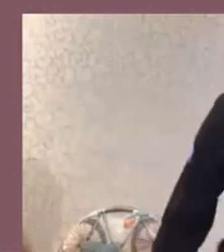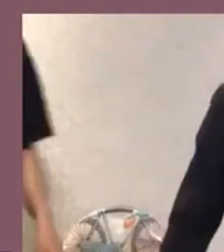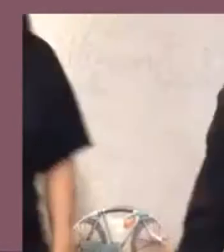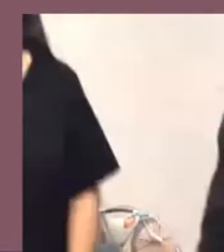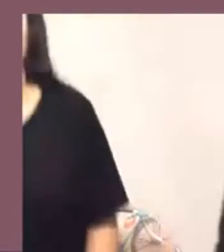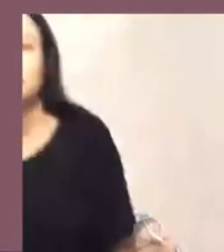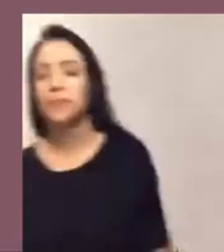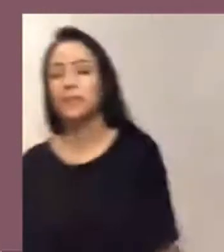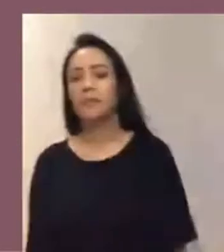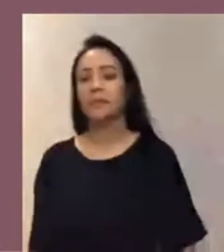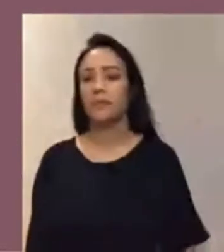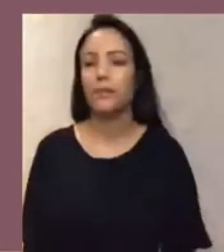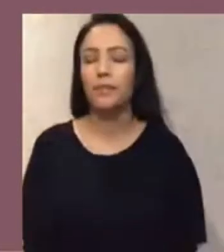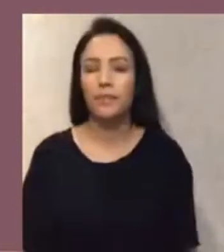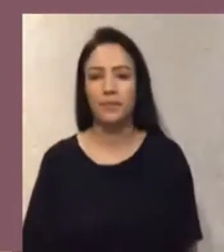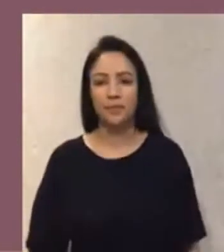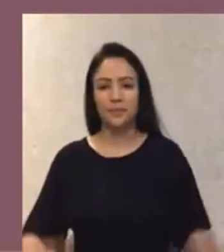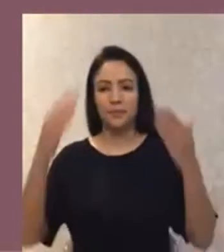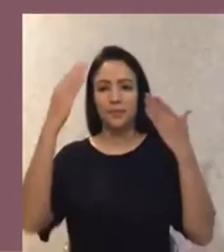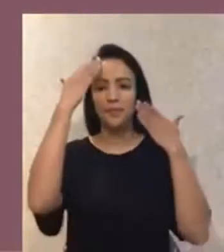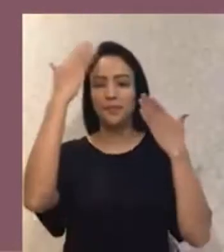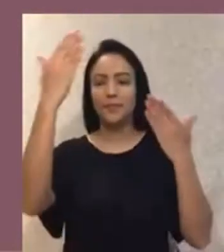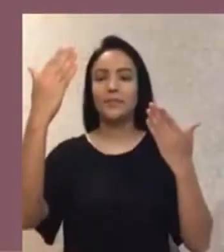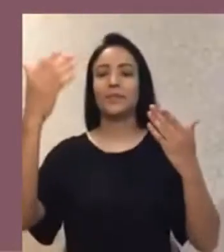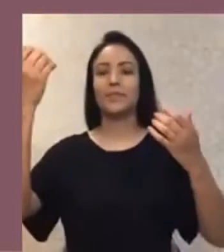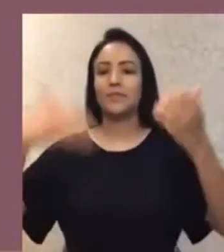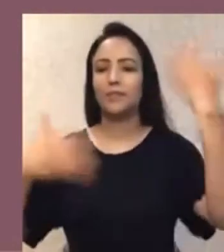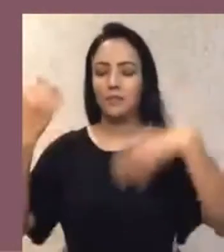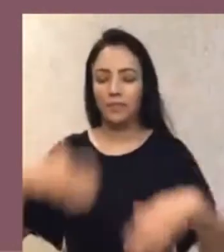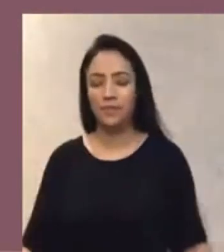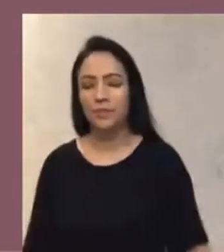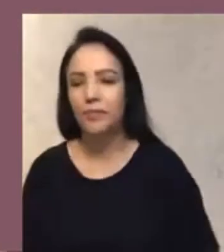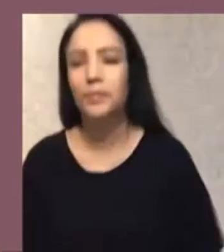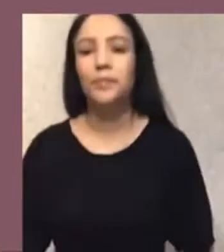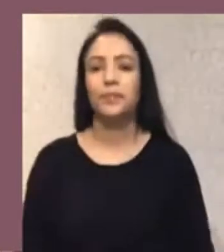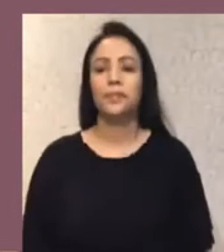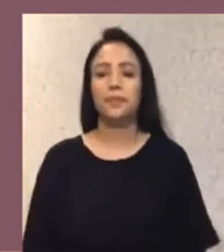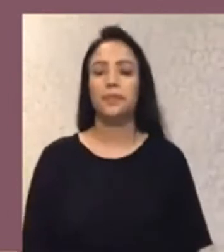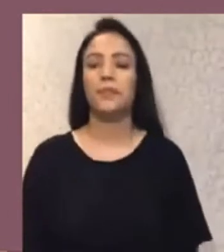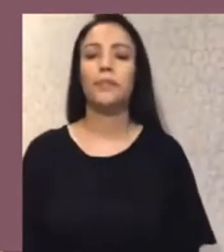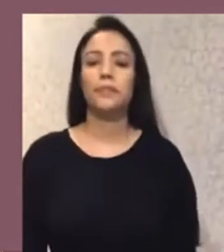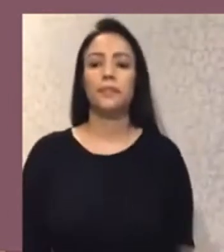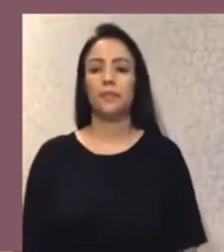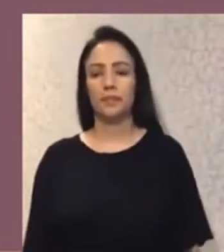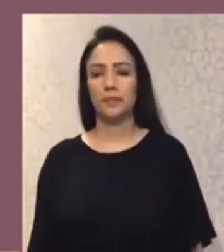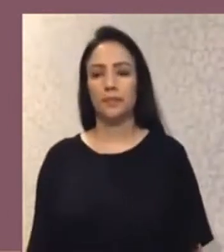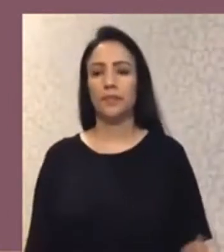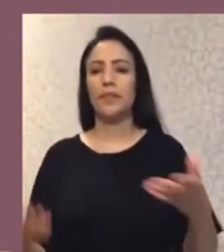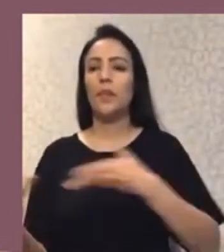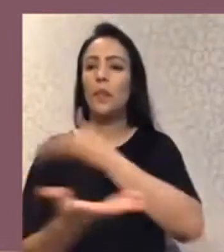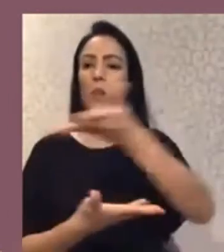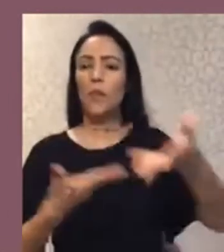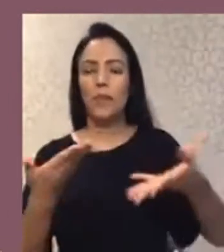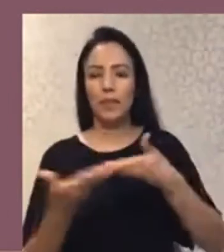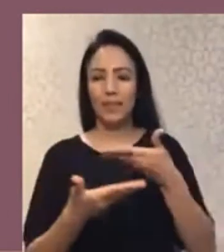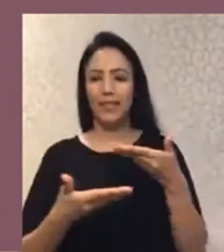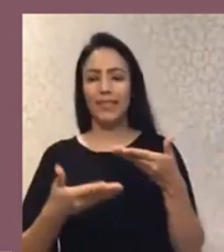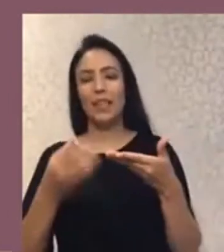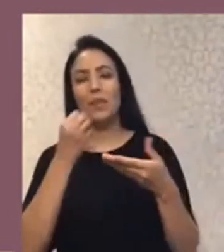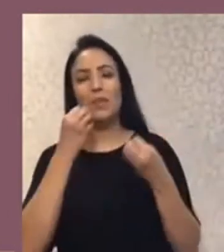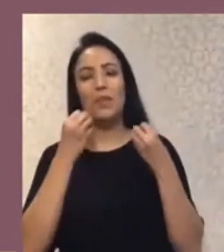agradeço suas palavras, sua generosidade em compartilhar a sua